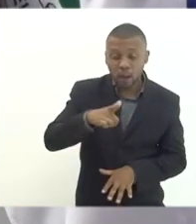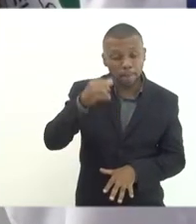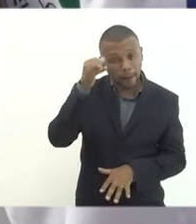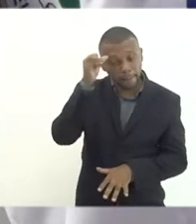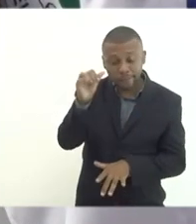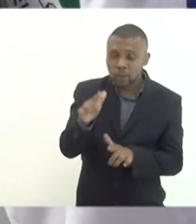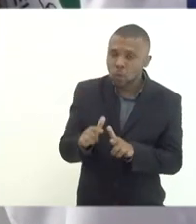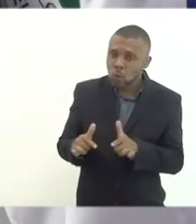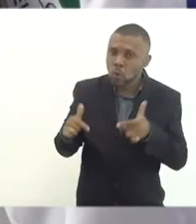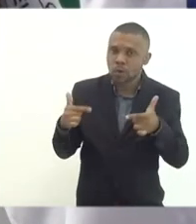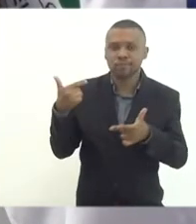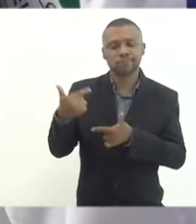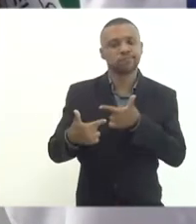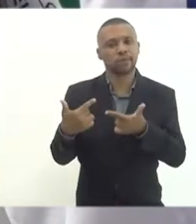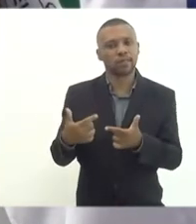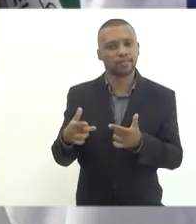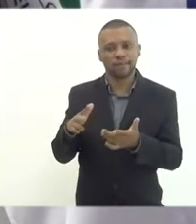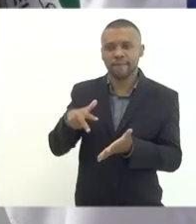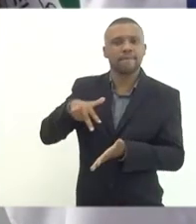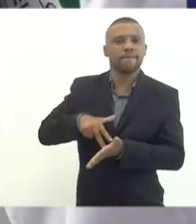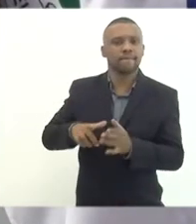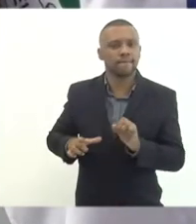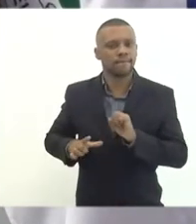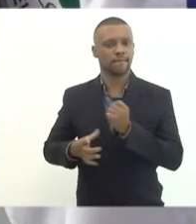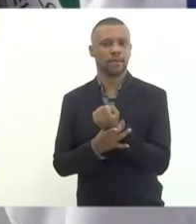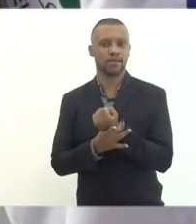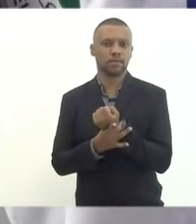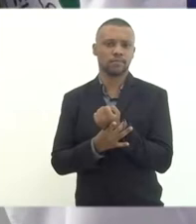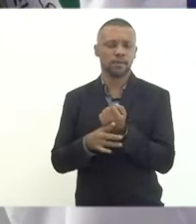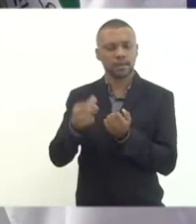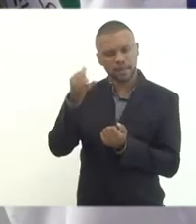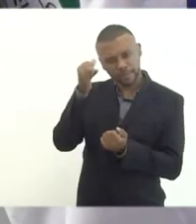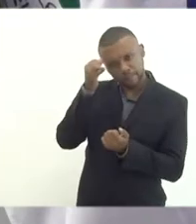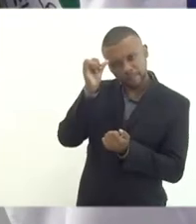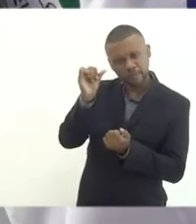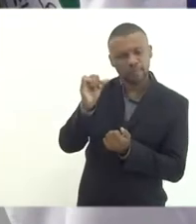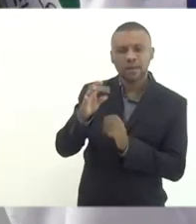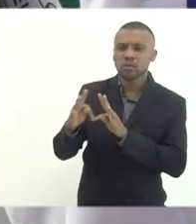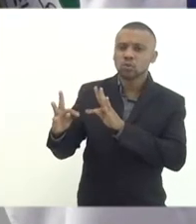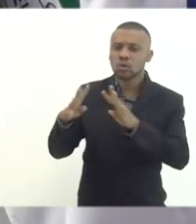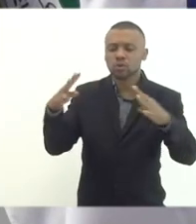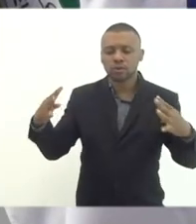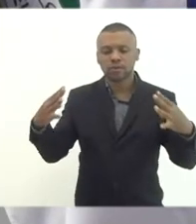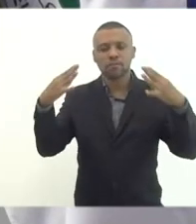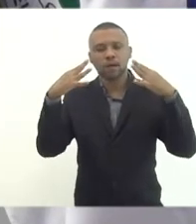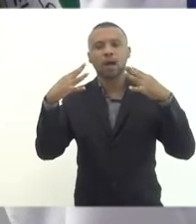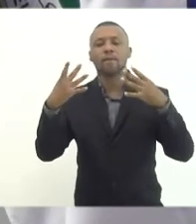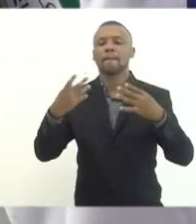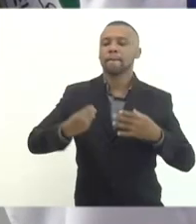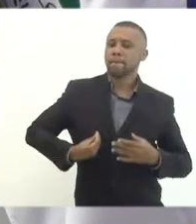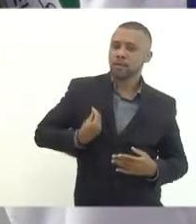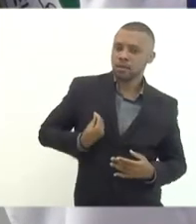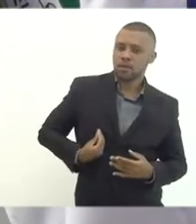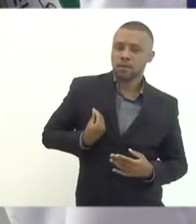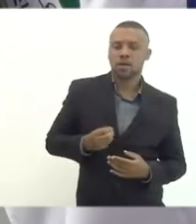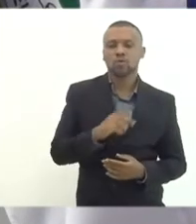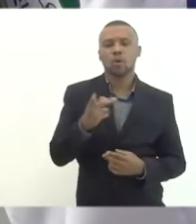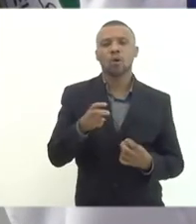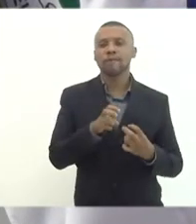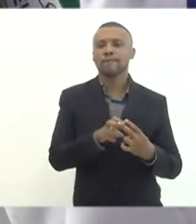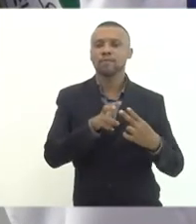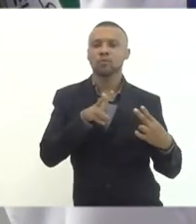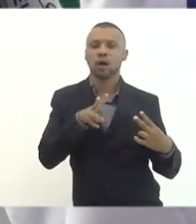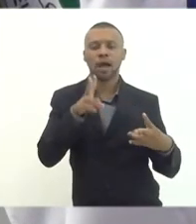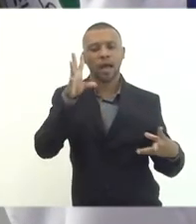ativa e essa comissão para que todos que me e presencialmente tanto de uma forma virtual